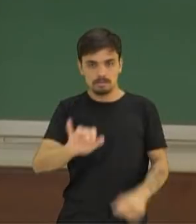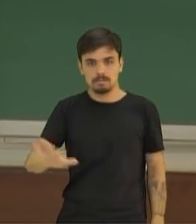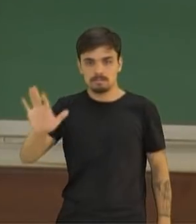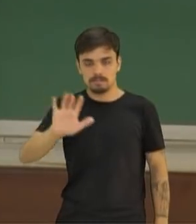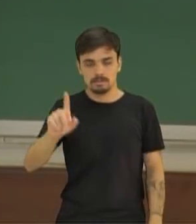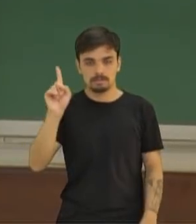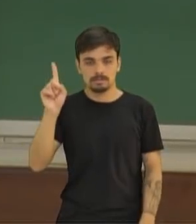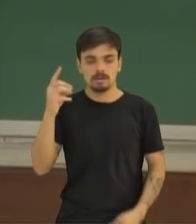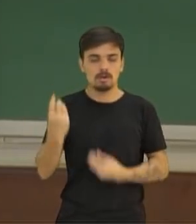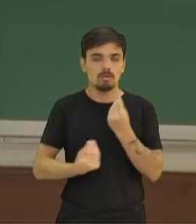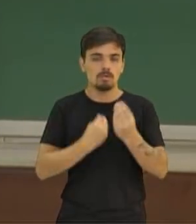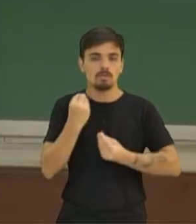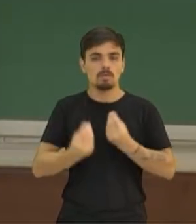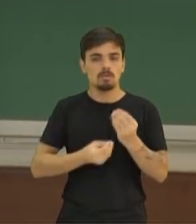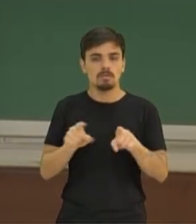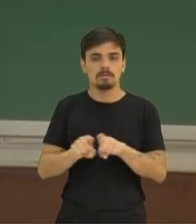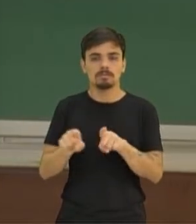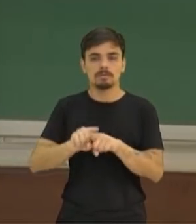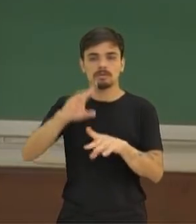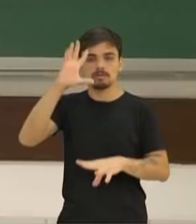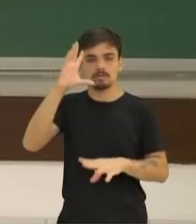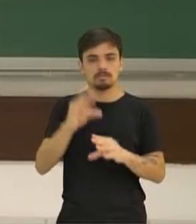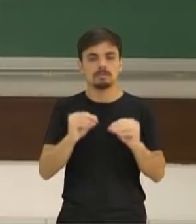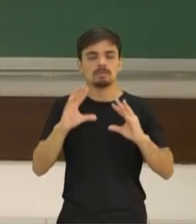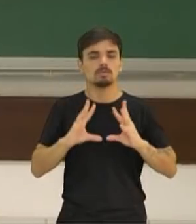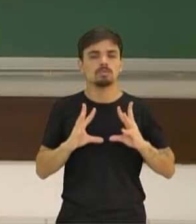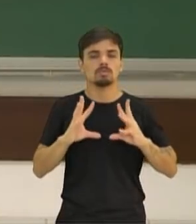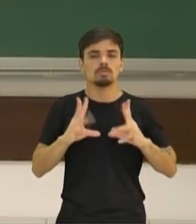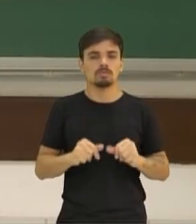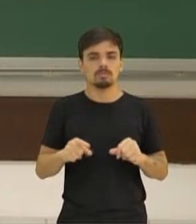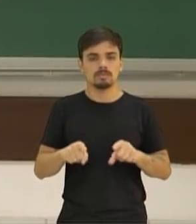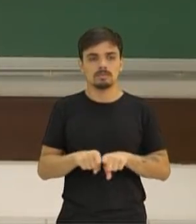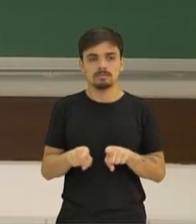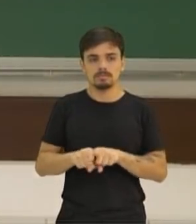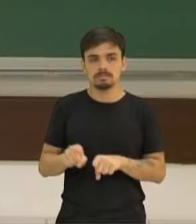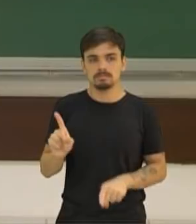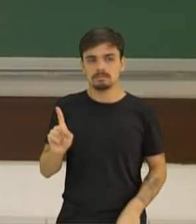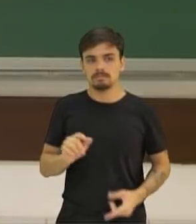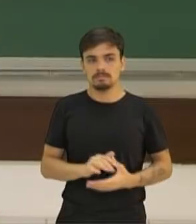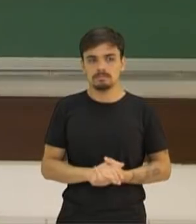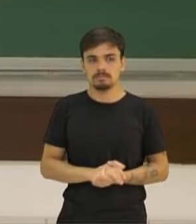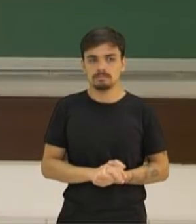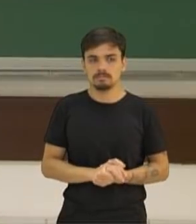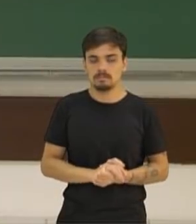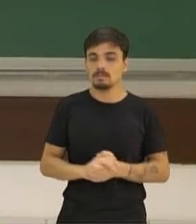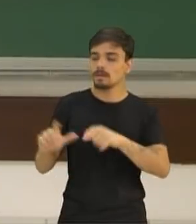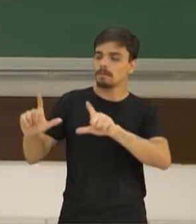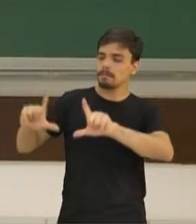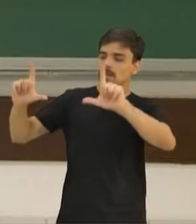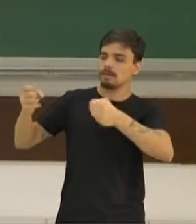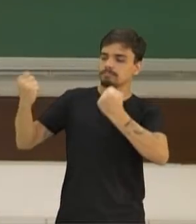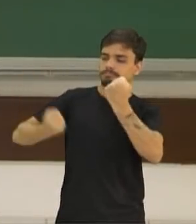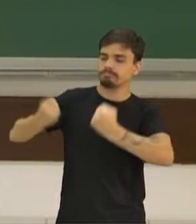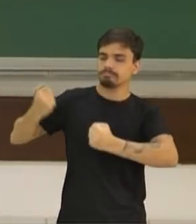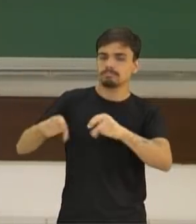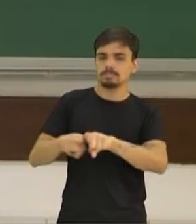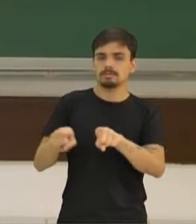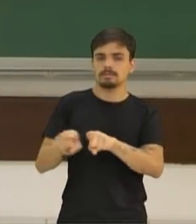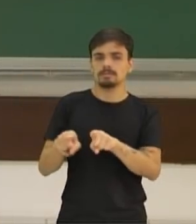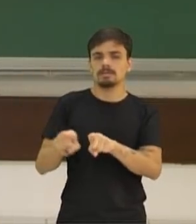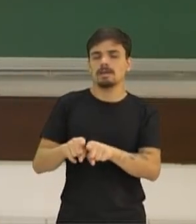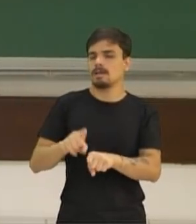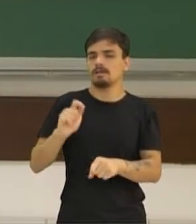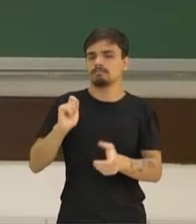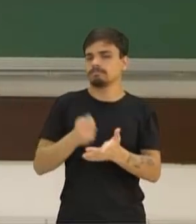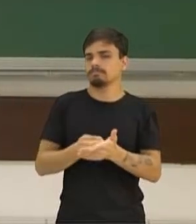de trânsito. Como que a gente vai compreender tudo isso? Olha o que eu trouxe para vocês. A placa de trânsito de advertência. Então,